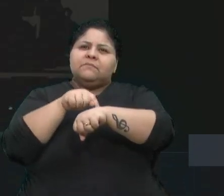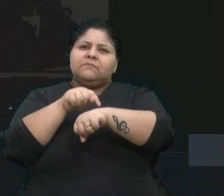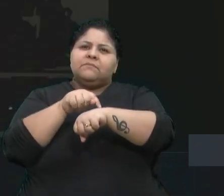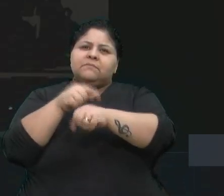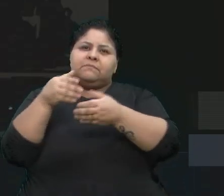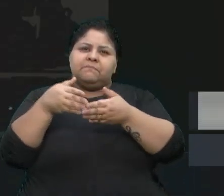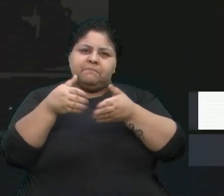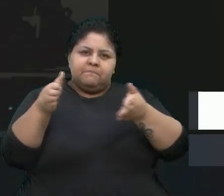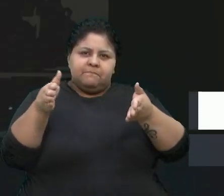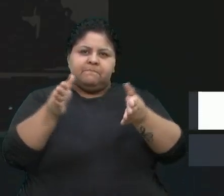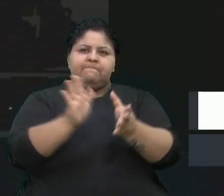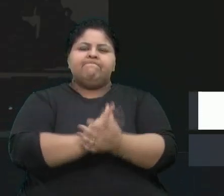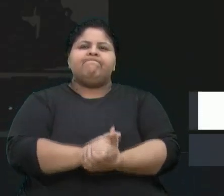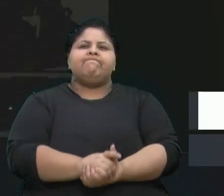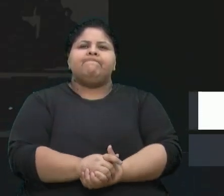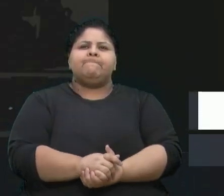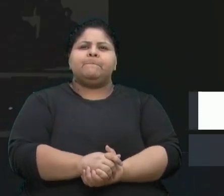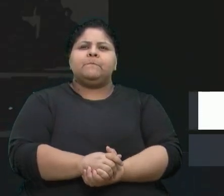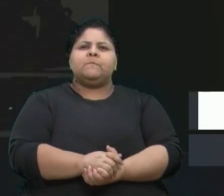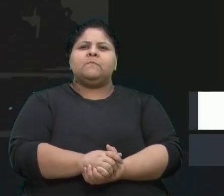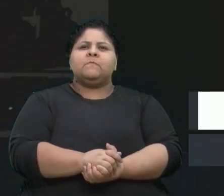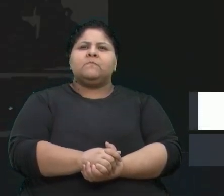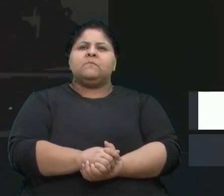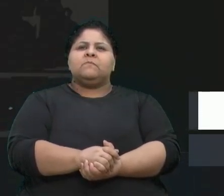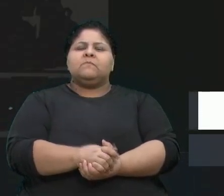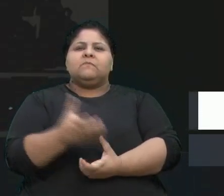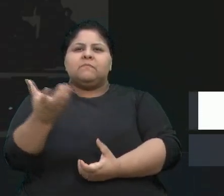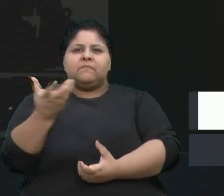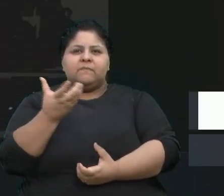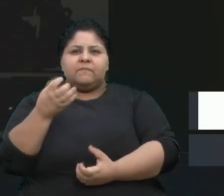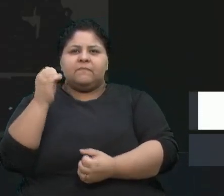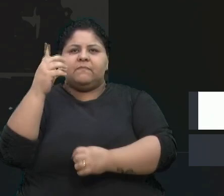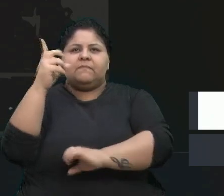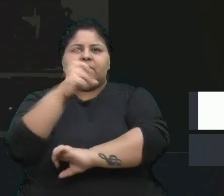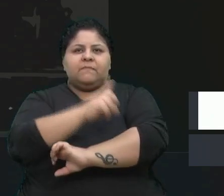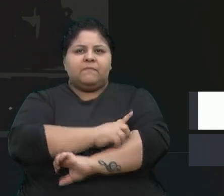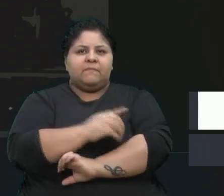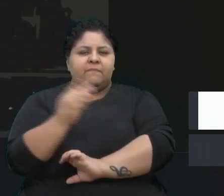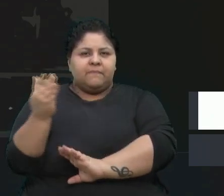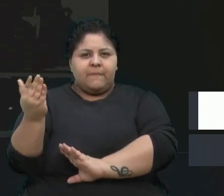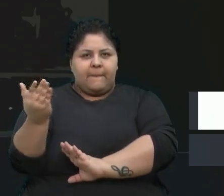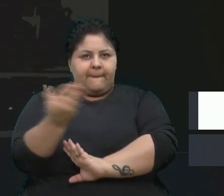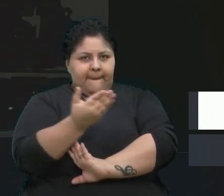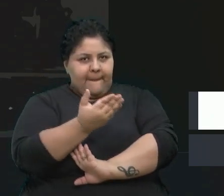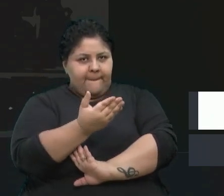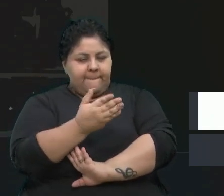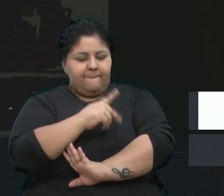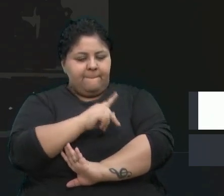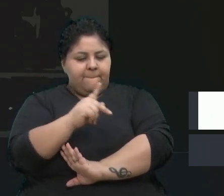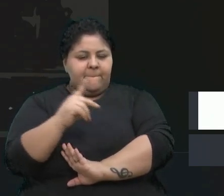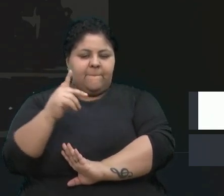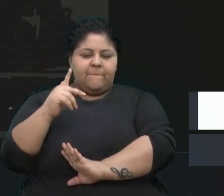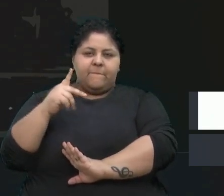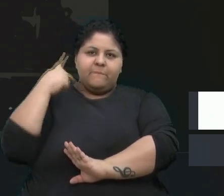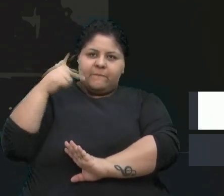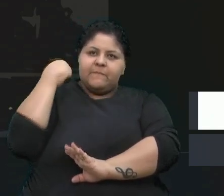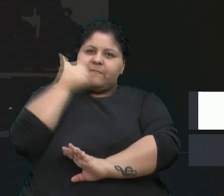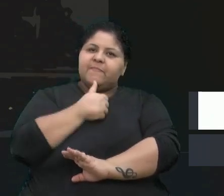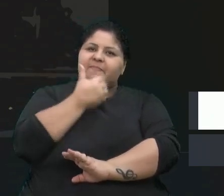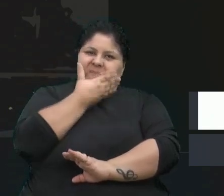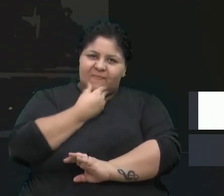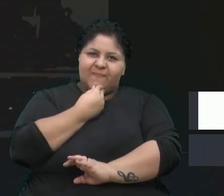Está disponível. Então, eu quero dar o meu bom dia ao senhor, a todos os colegas vereadores,